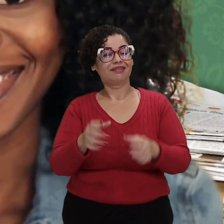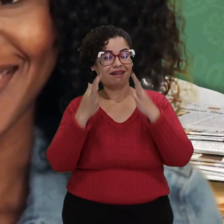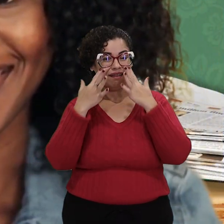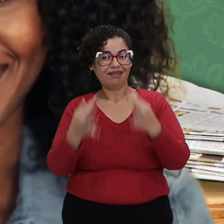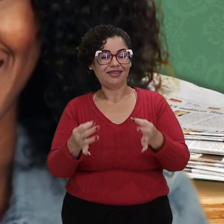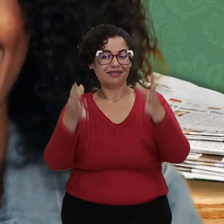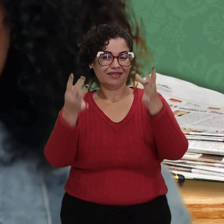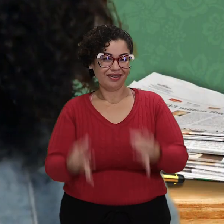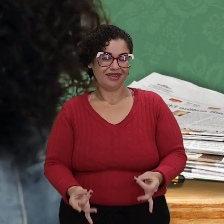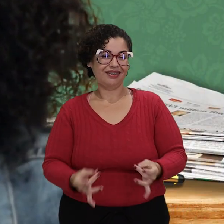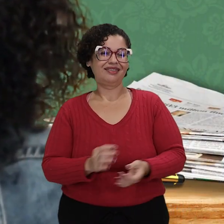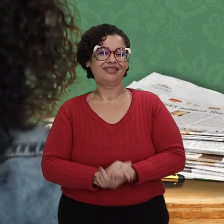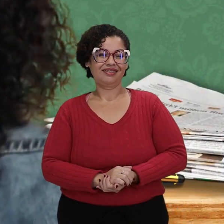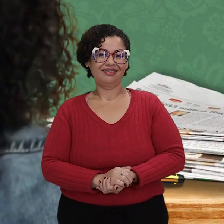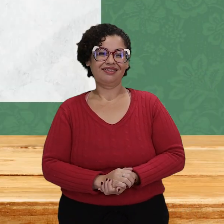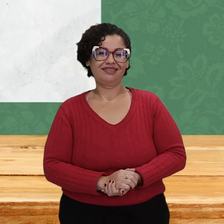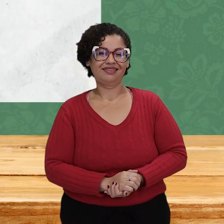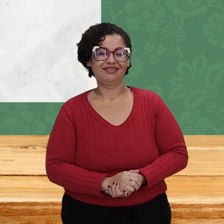prática e atenção aos detalhes.